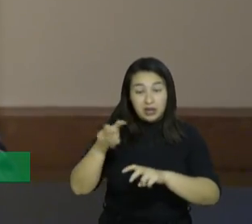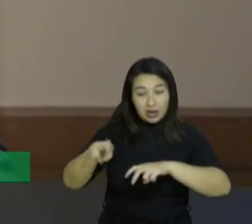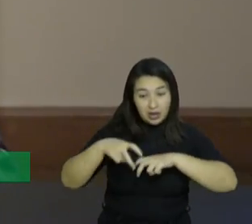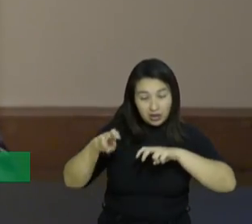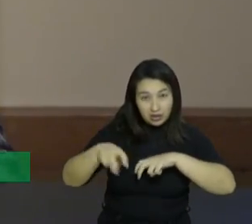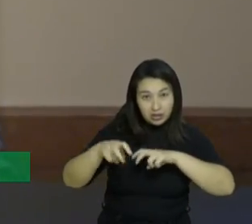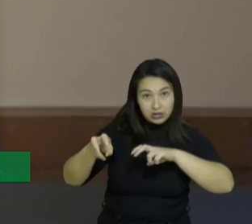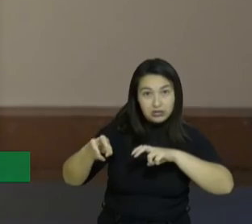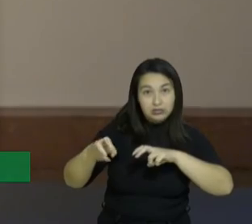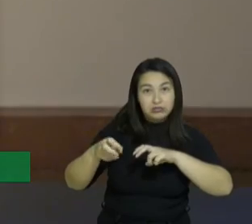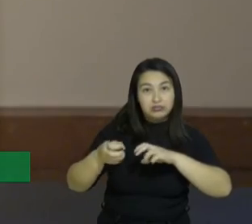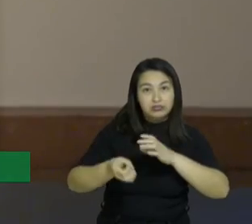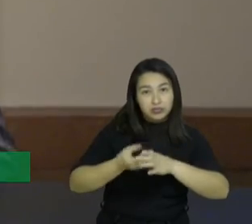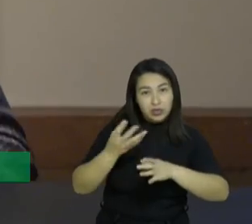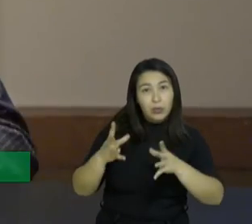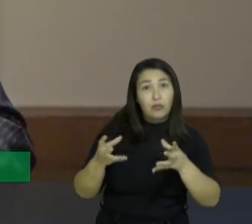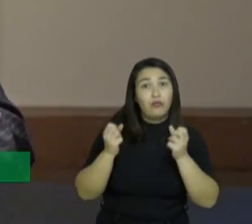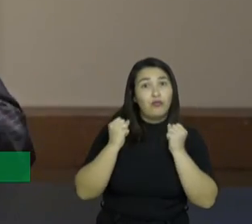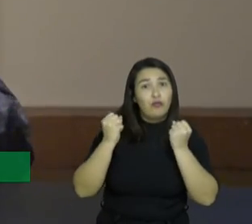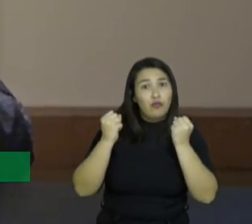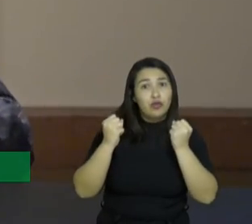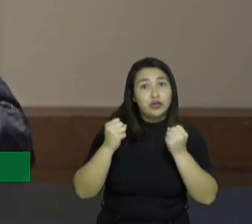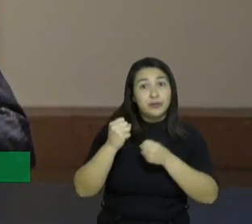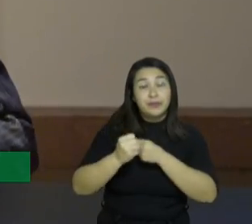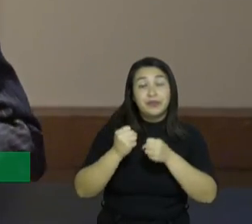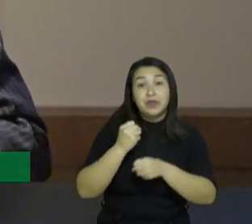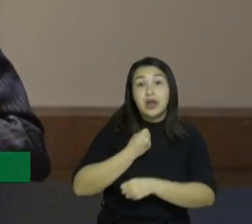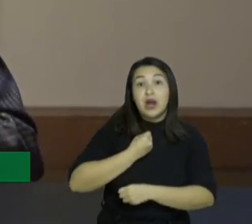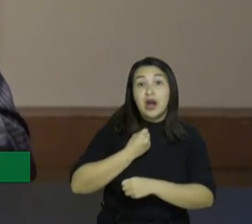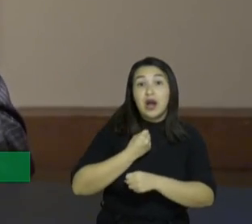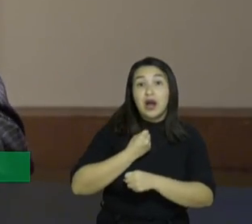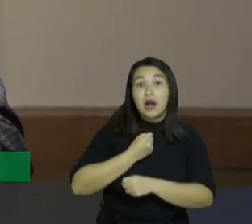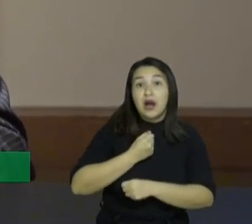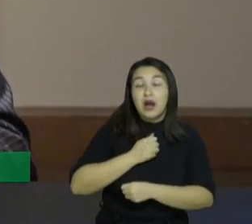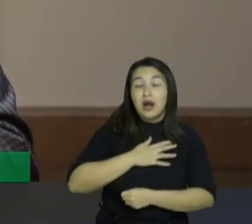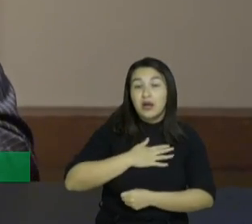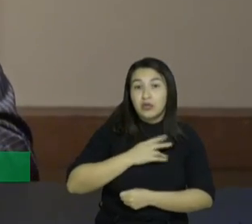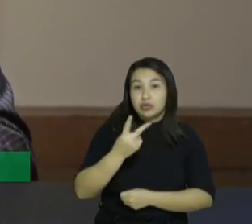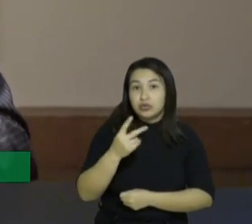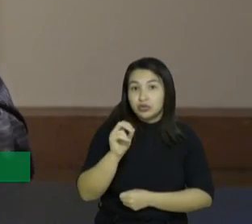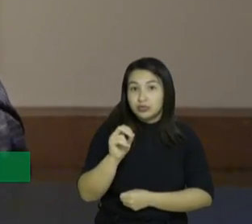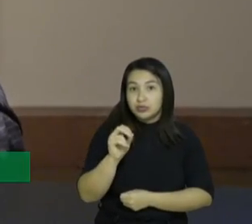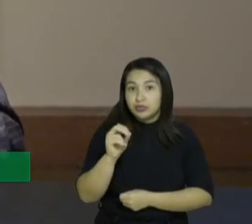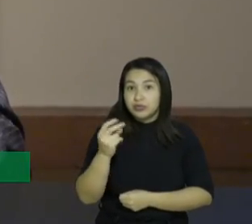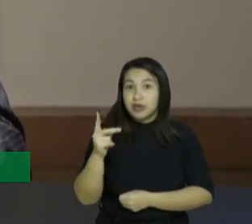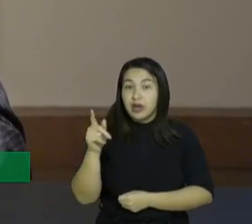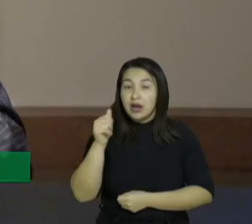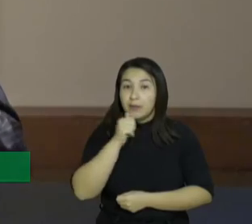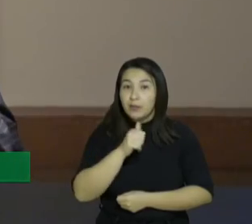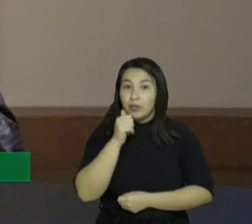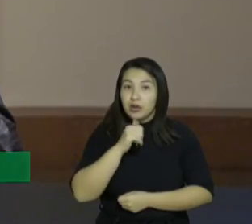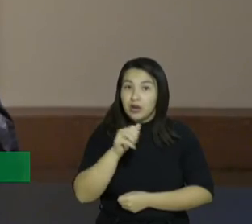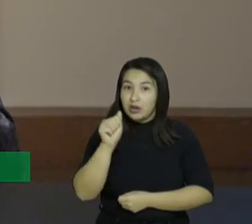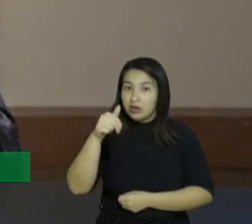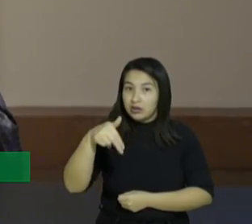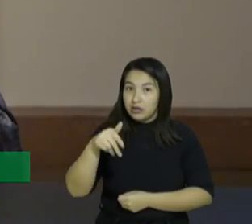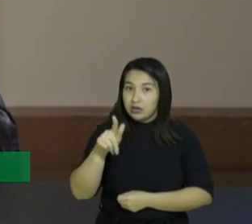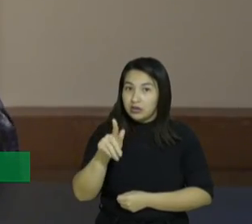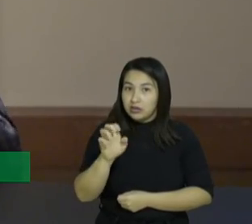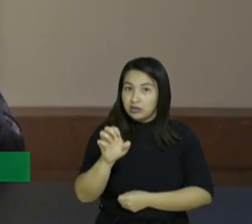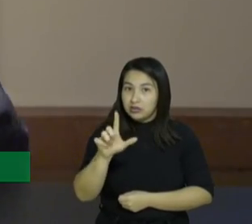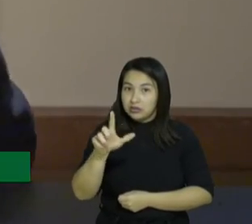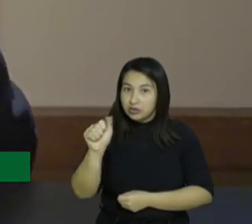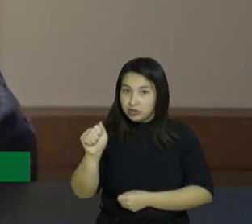forte em agosto de 2020 a Angela Merkel então chanceler da Alemanha ela expressou dúvidas sobre o pré-acordo e